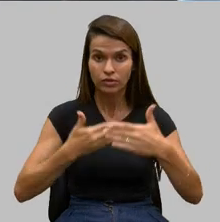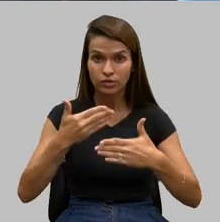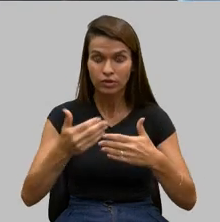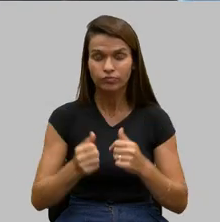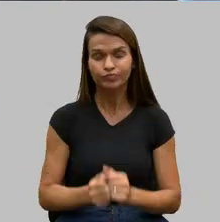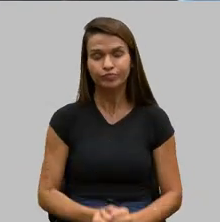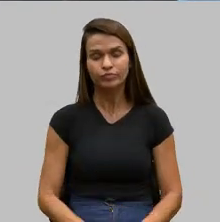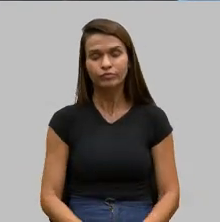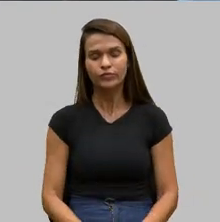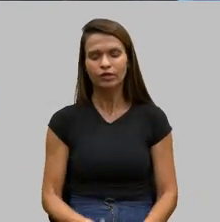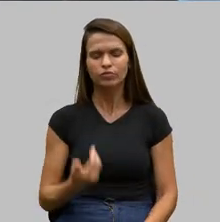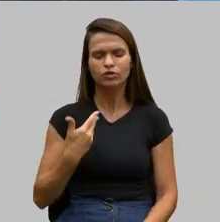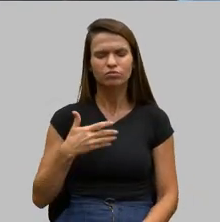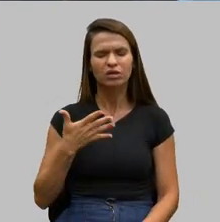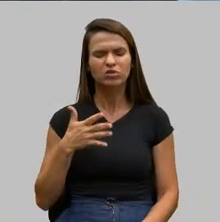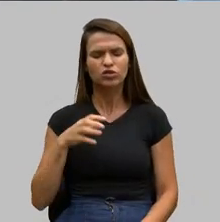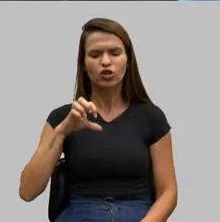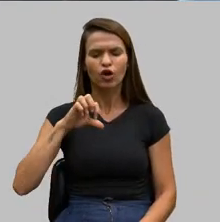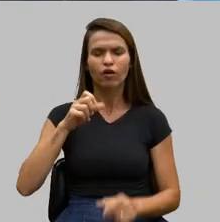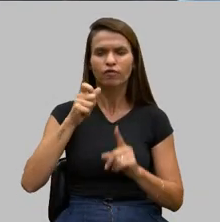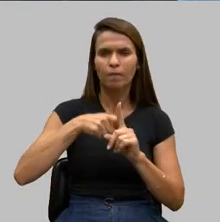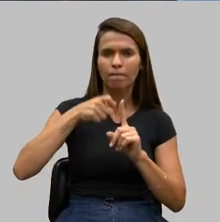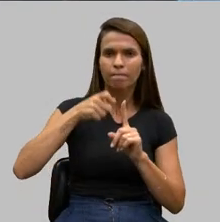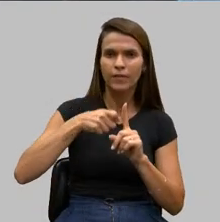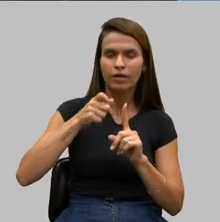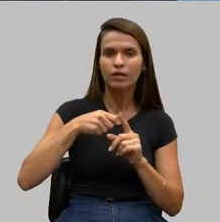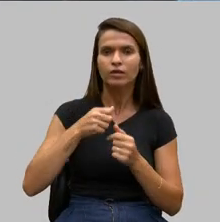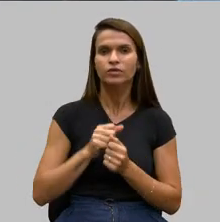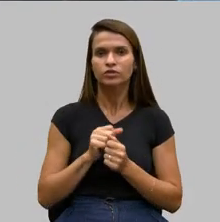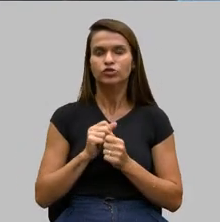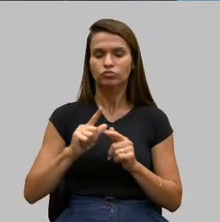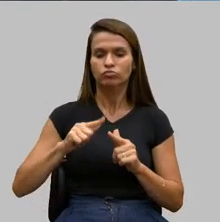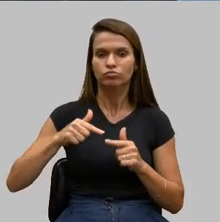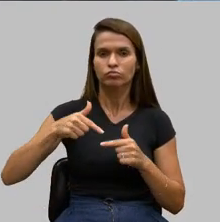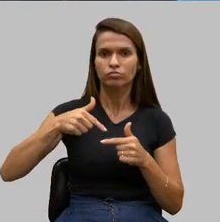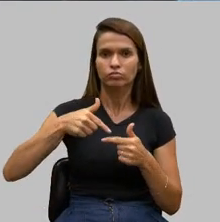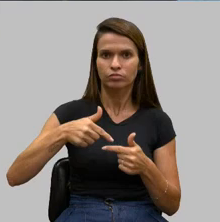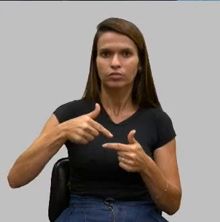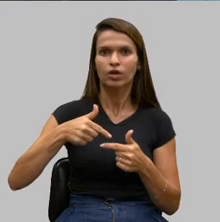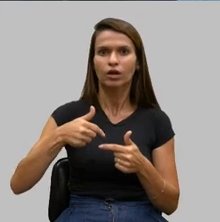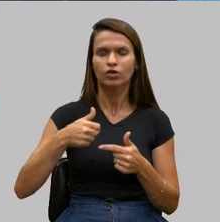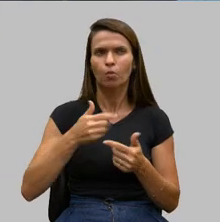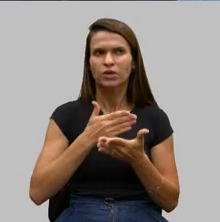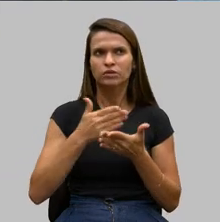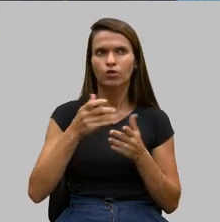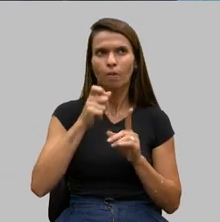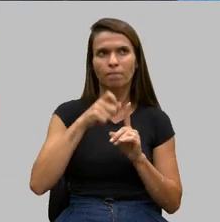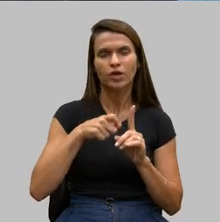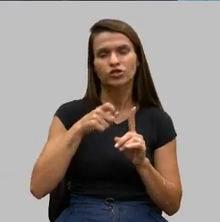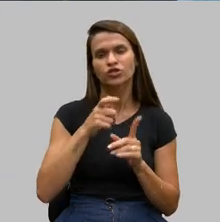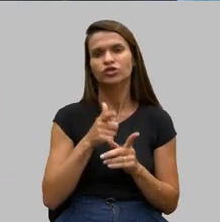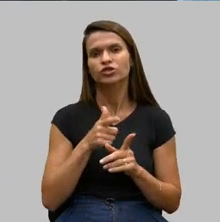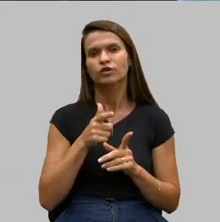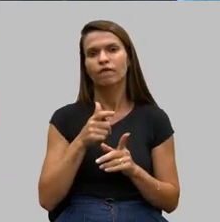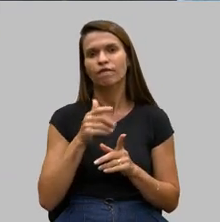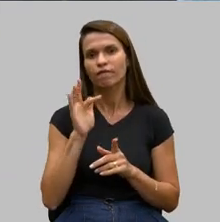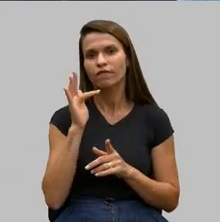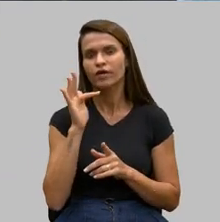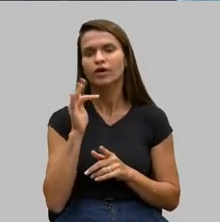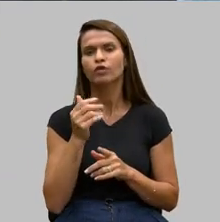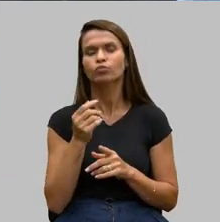meus 9 meses de Mandato iniciamos no mês de fevereiro eu Visitei inúmeros